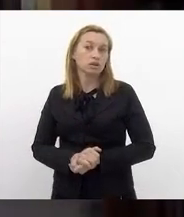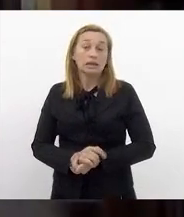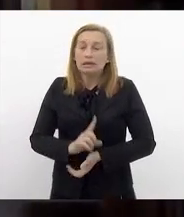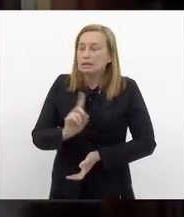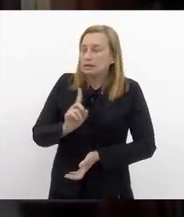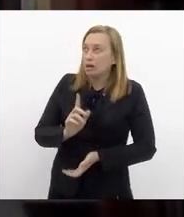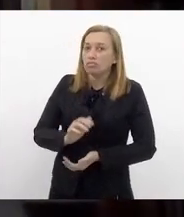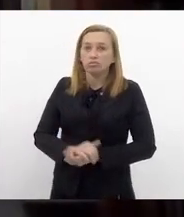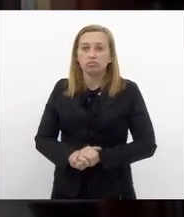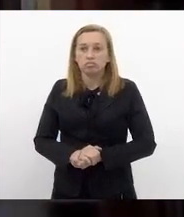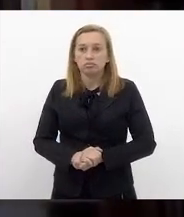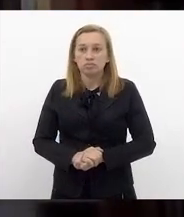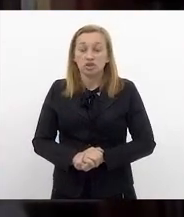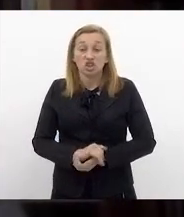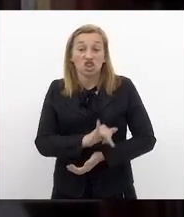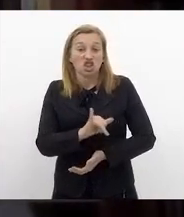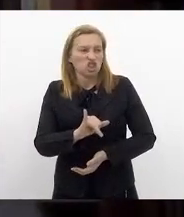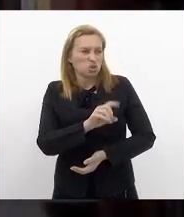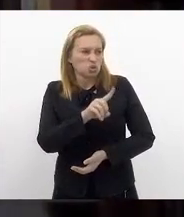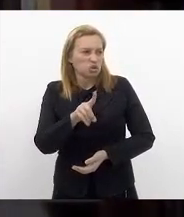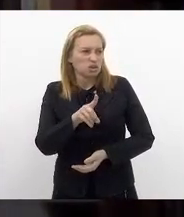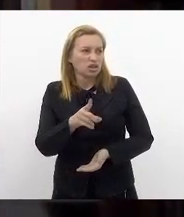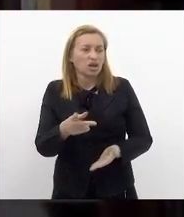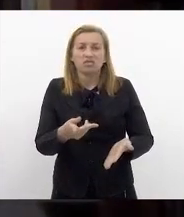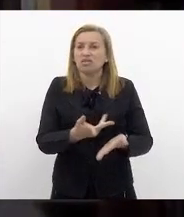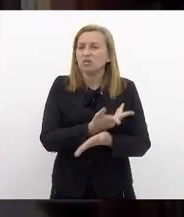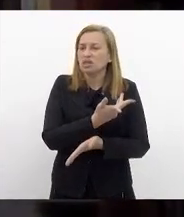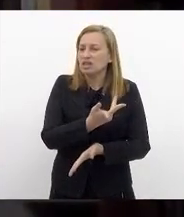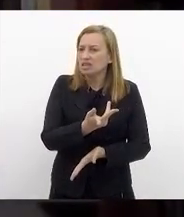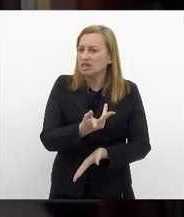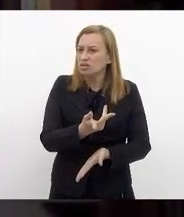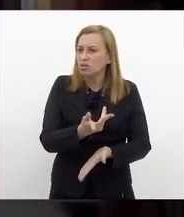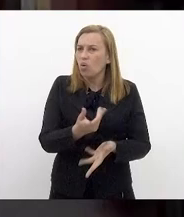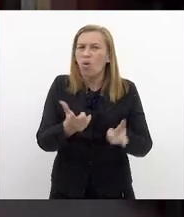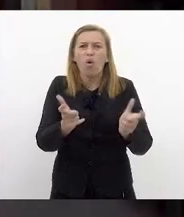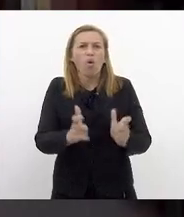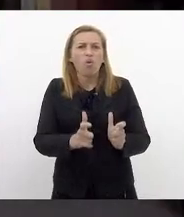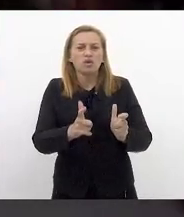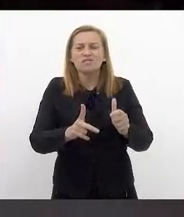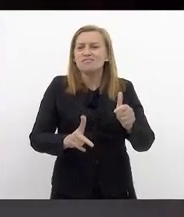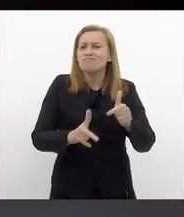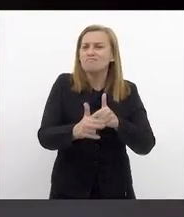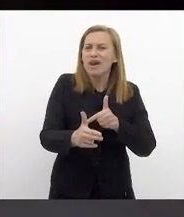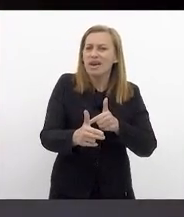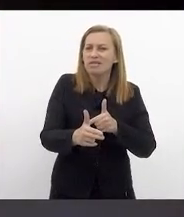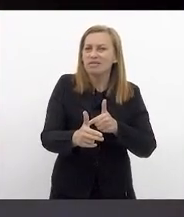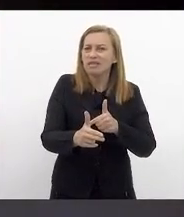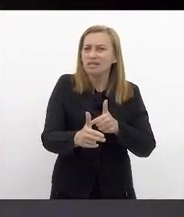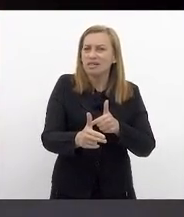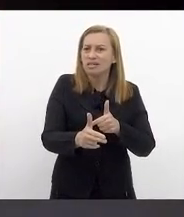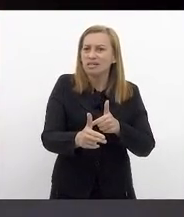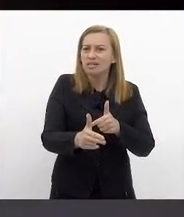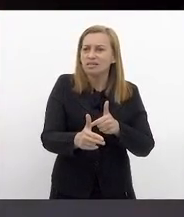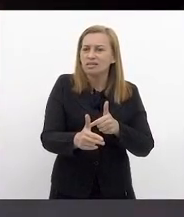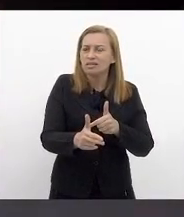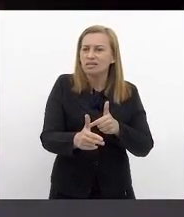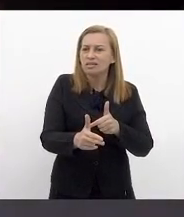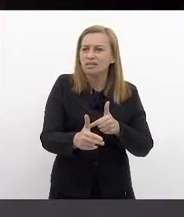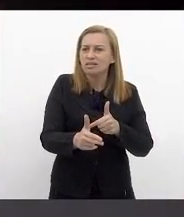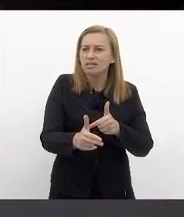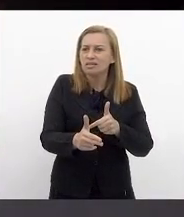não isso que está vindo, onde impede, inclusive,